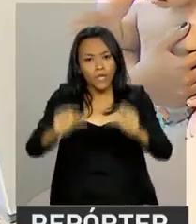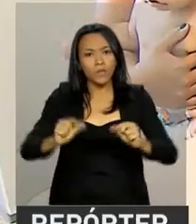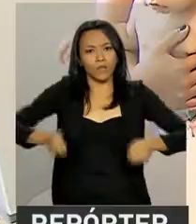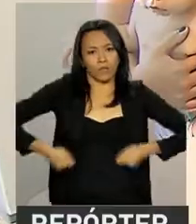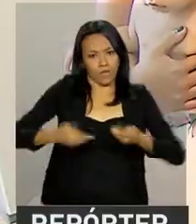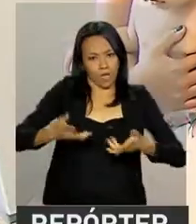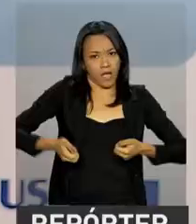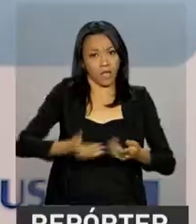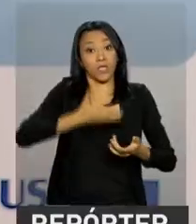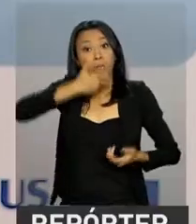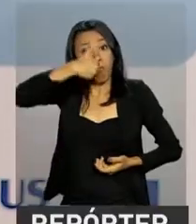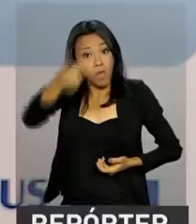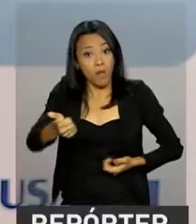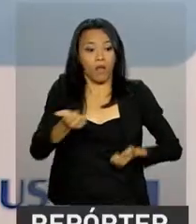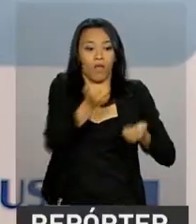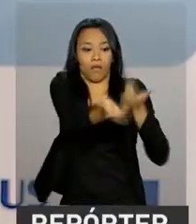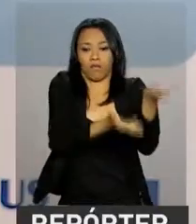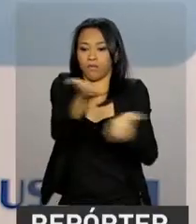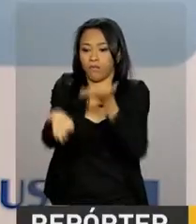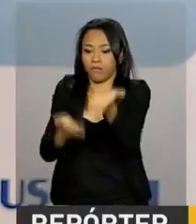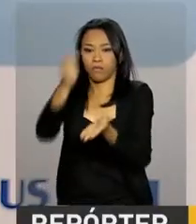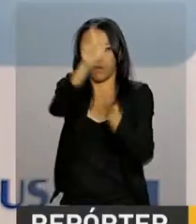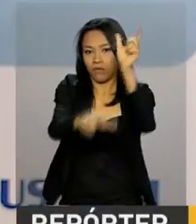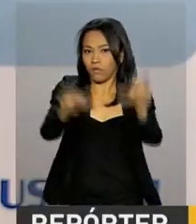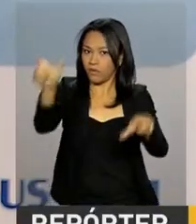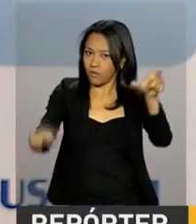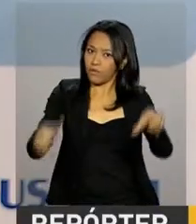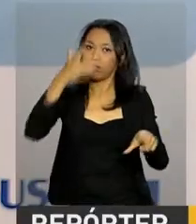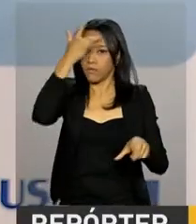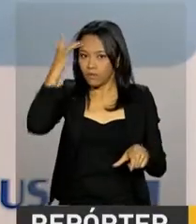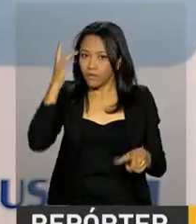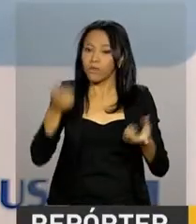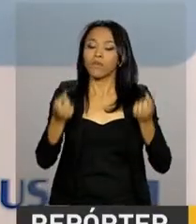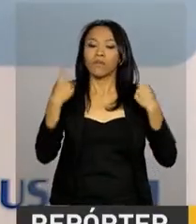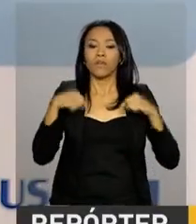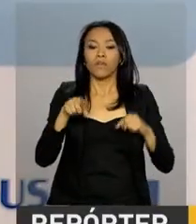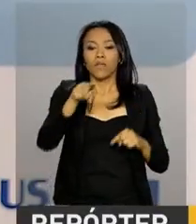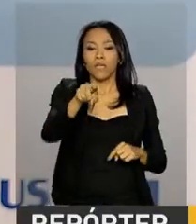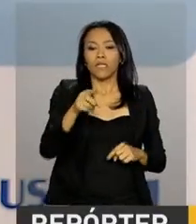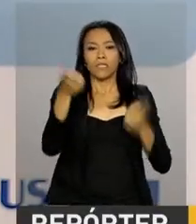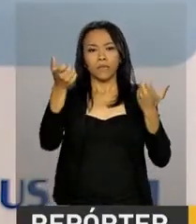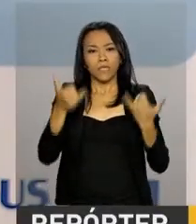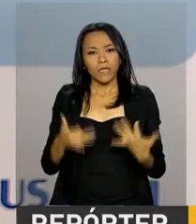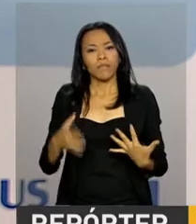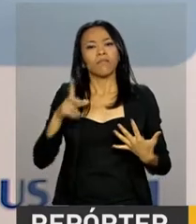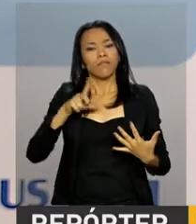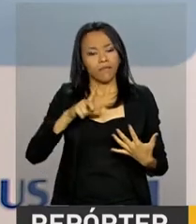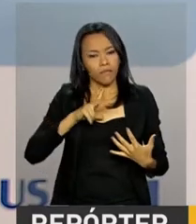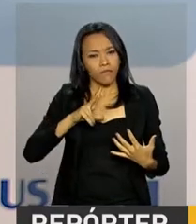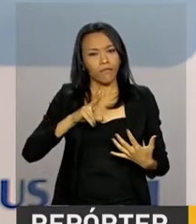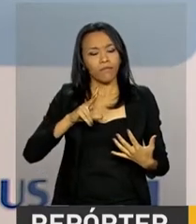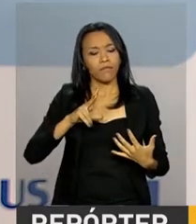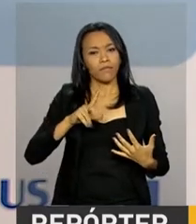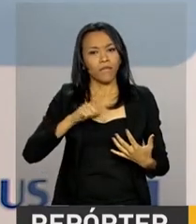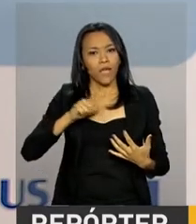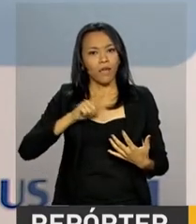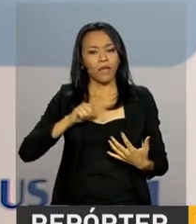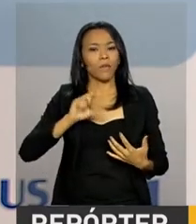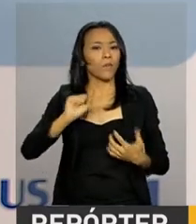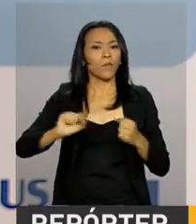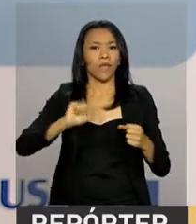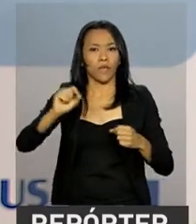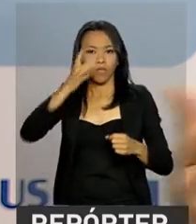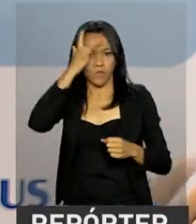à população haverá seguidamente a integração com a a saúde ambulatorial com as consultas especializadas